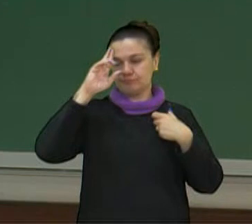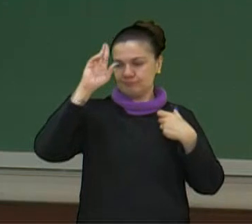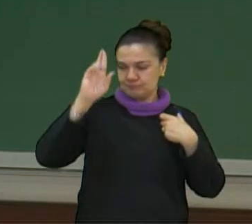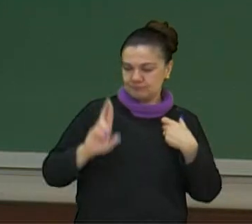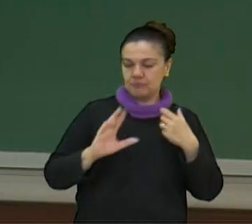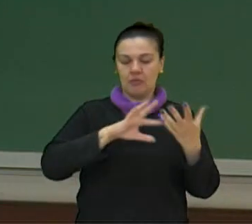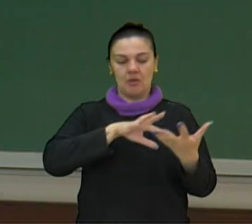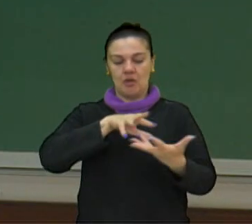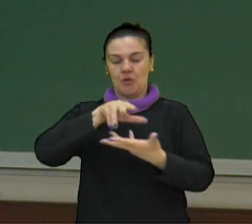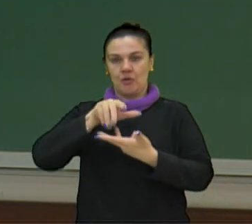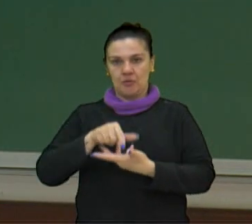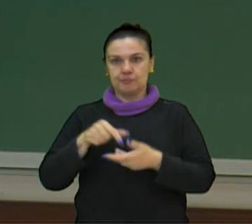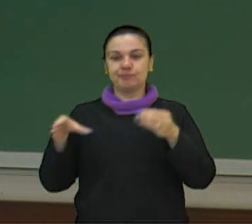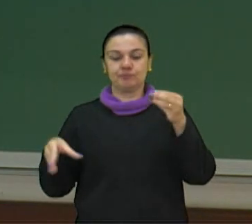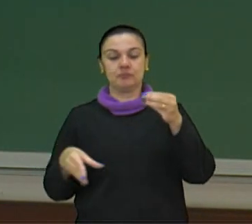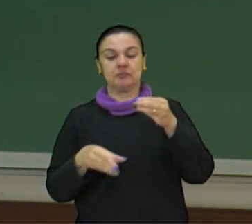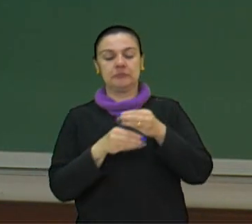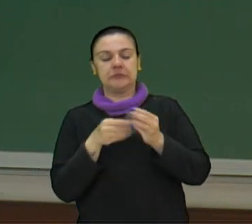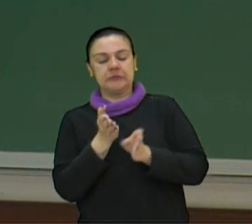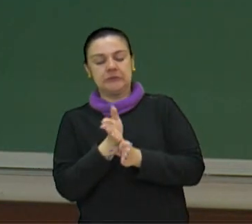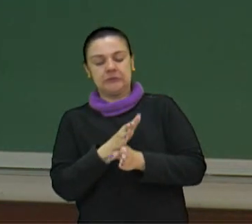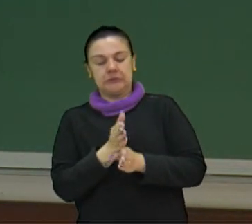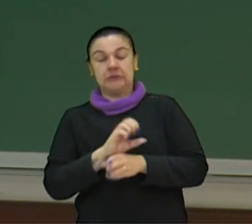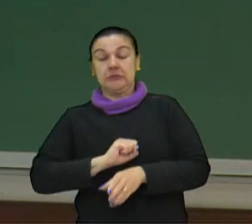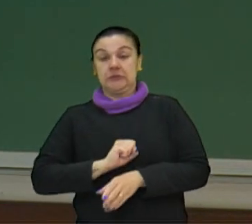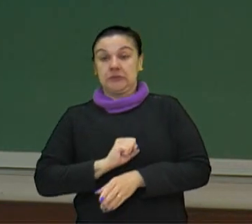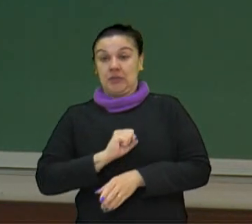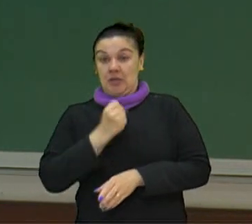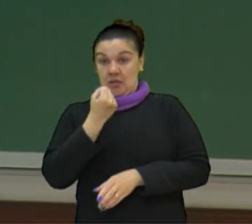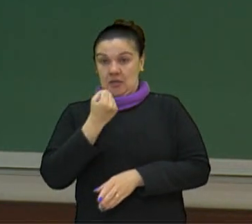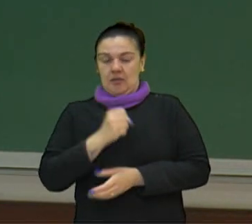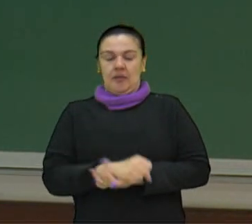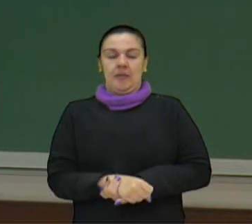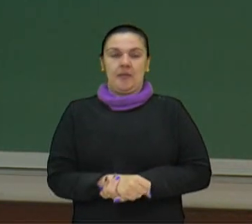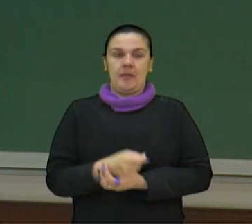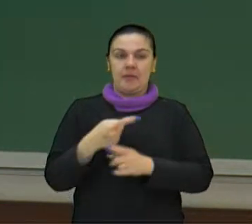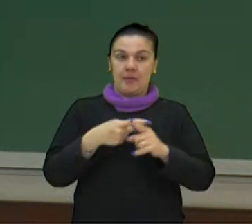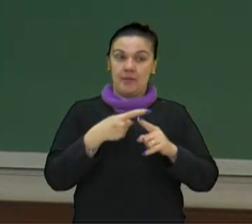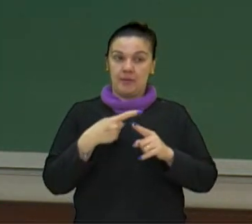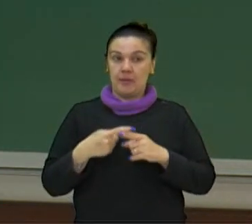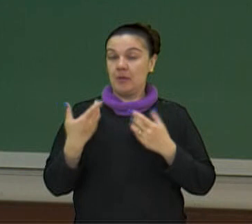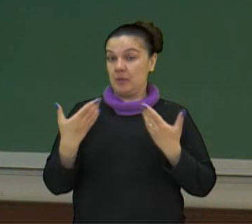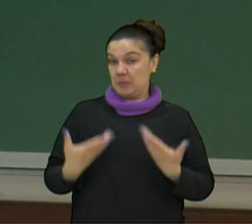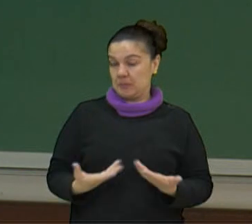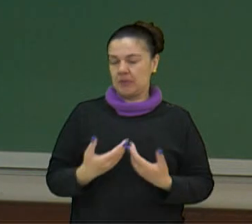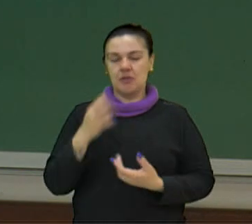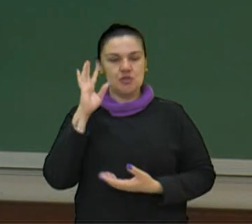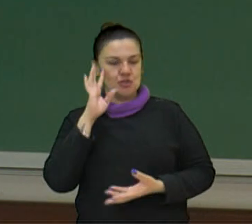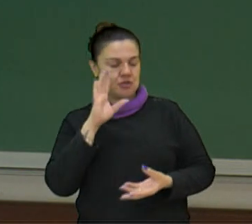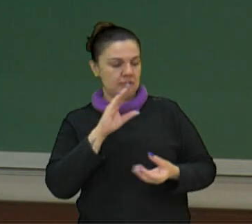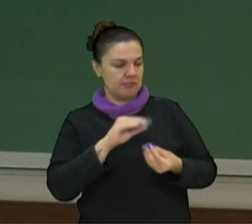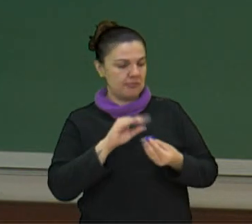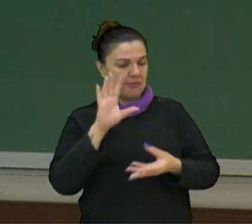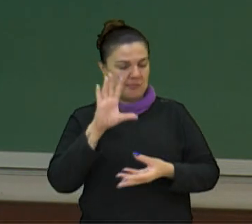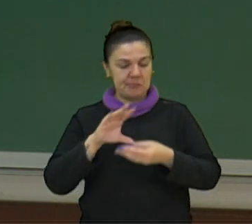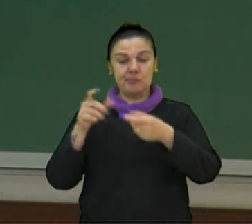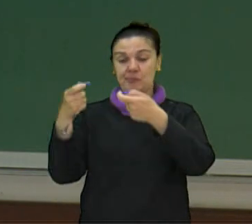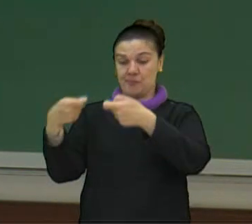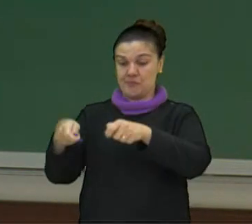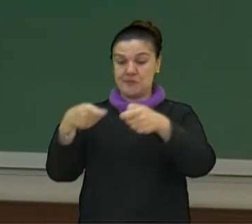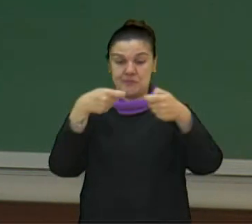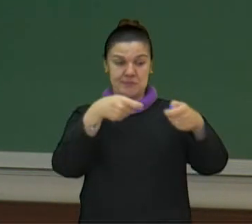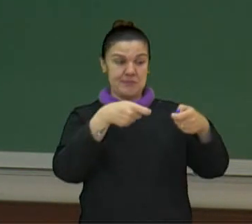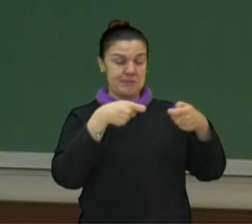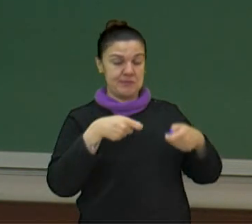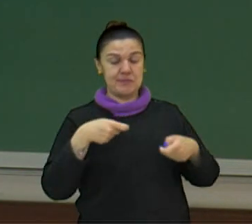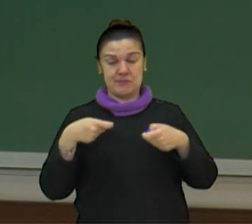do mundo atenua o ódio. E por quê? Porque ao nós entendermos que as coisas são necessárias, que a